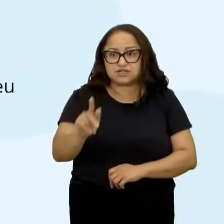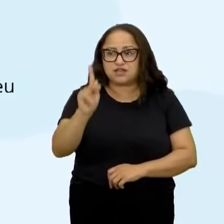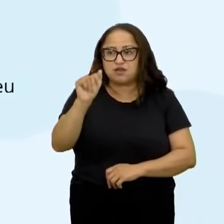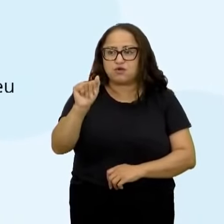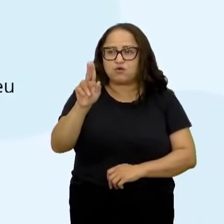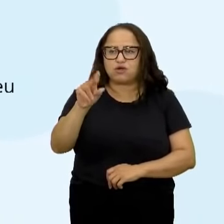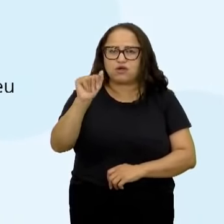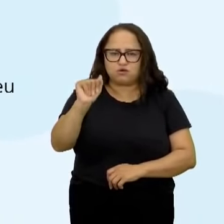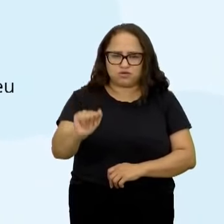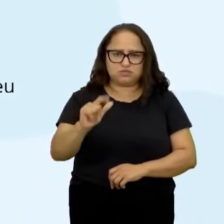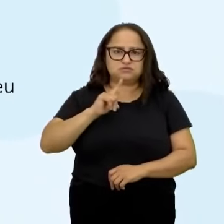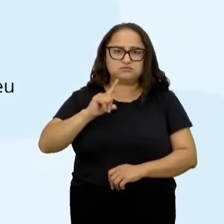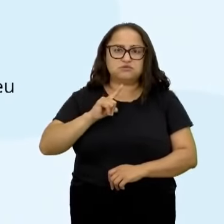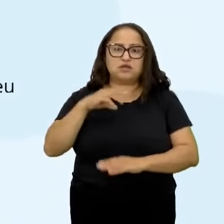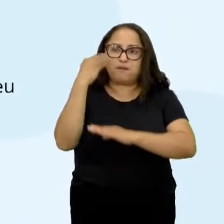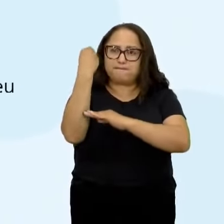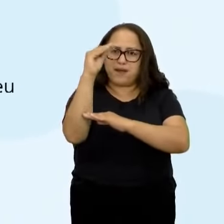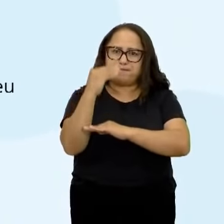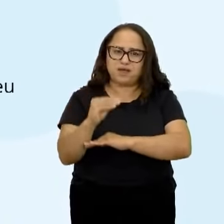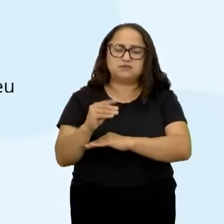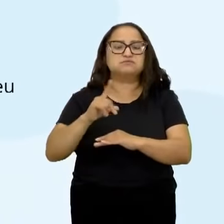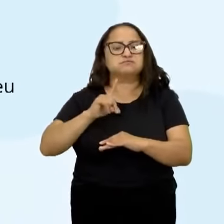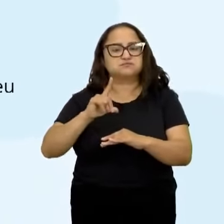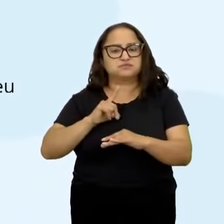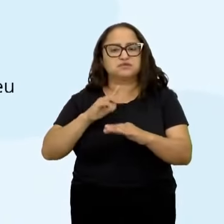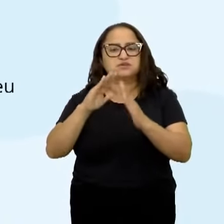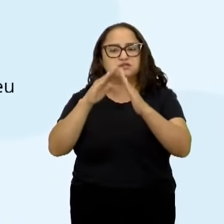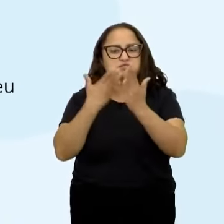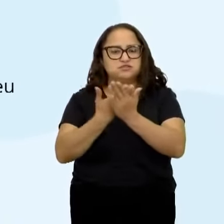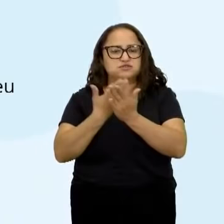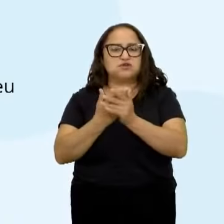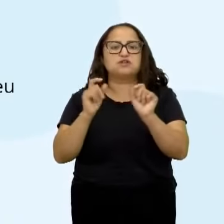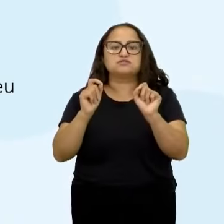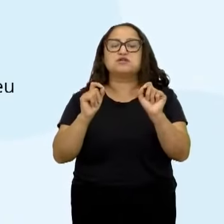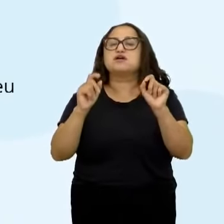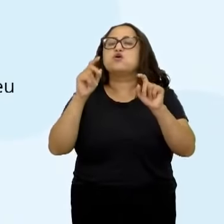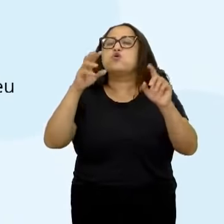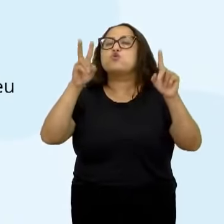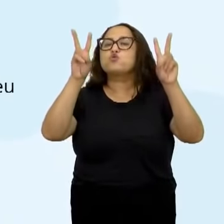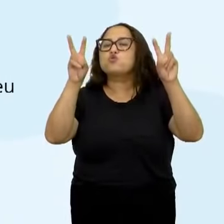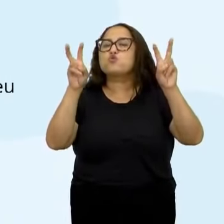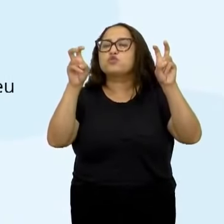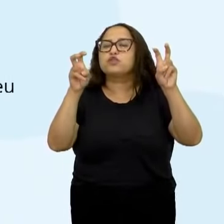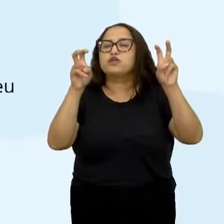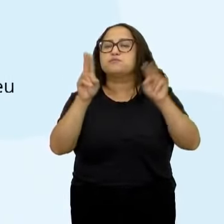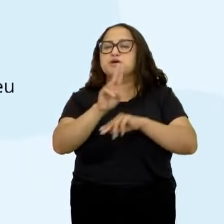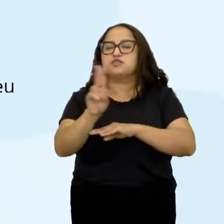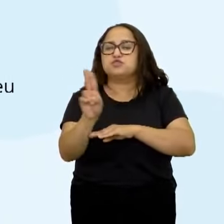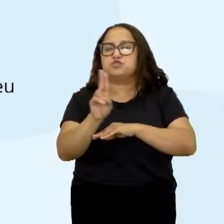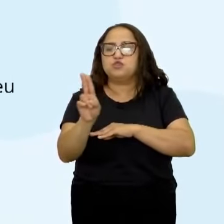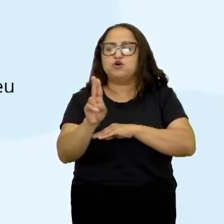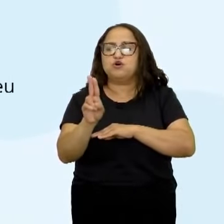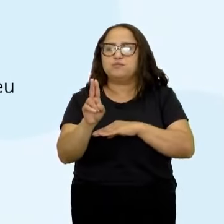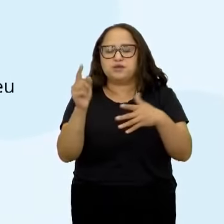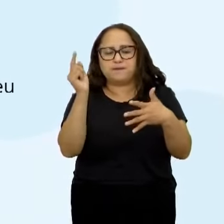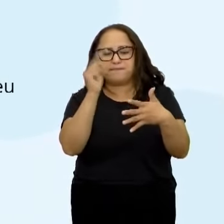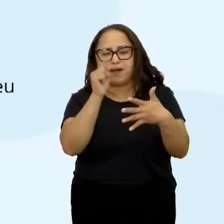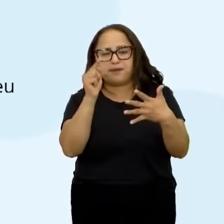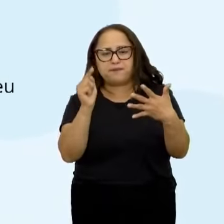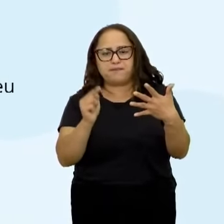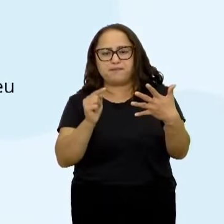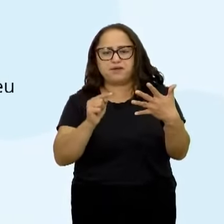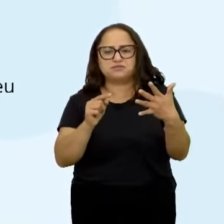Você vai comentar no blog da Escola atende se para aqui no comentário com tenha nome da obra e Breves detalhes sobre a ficha técnica